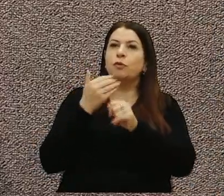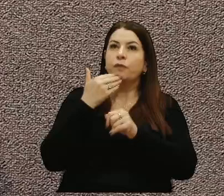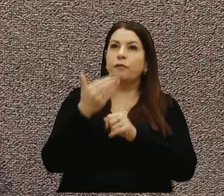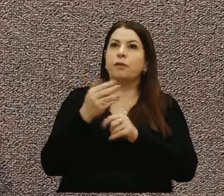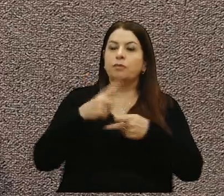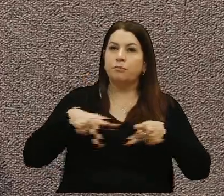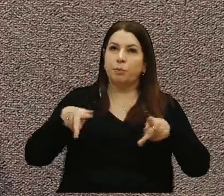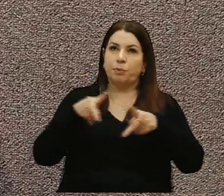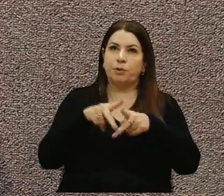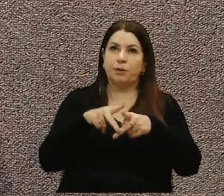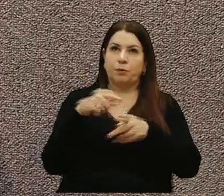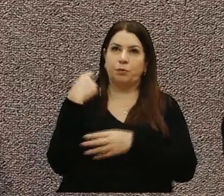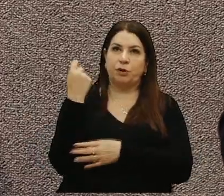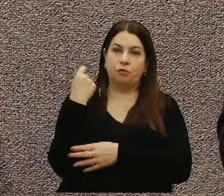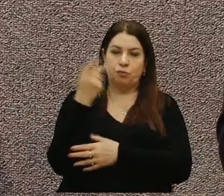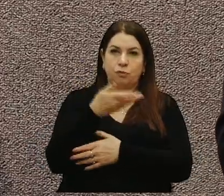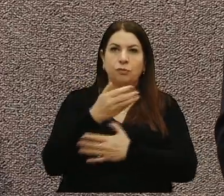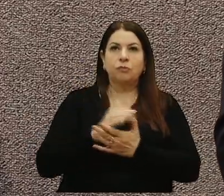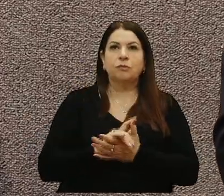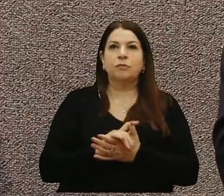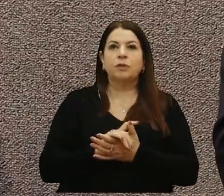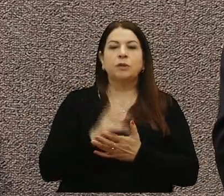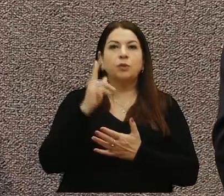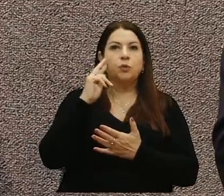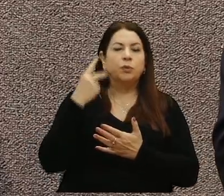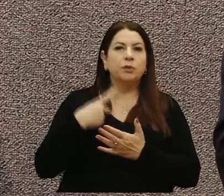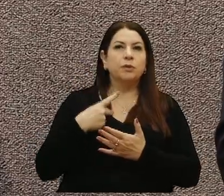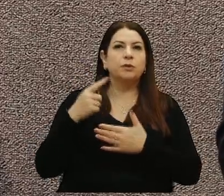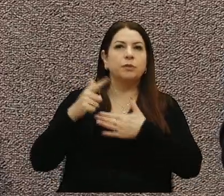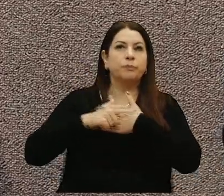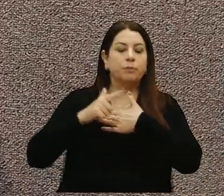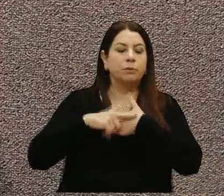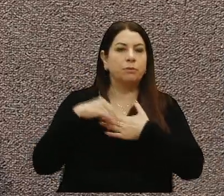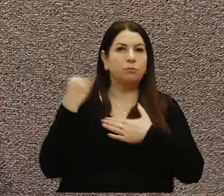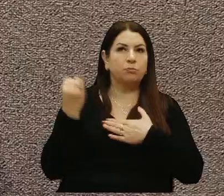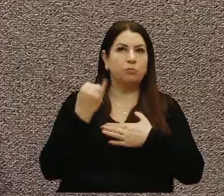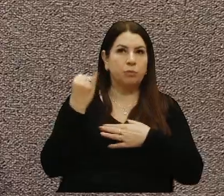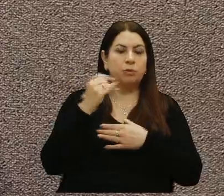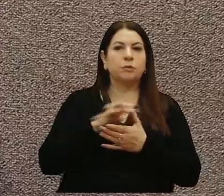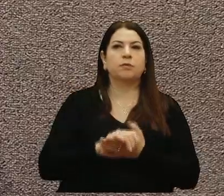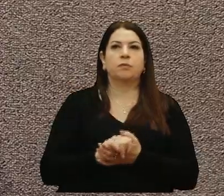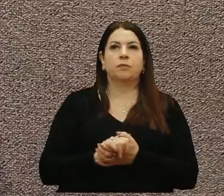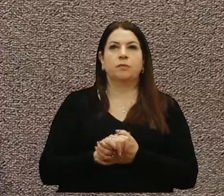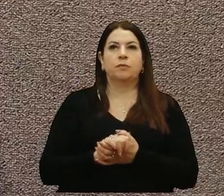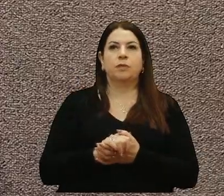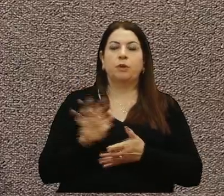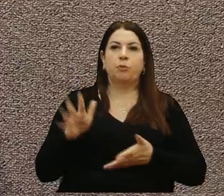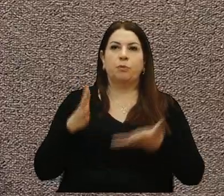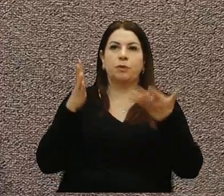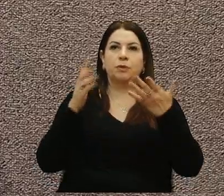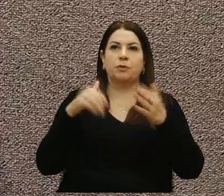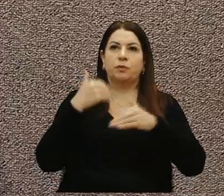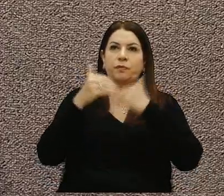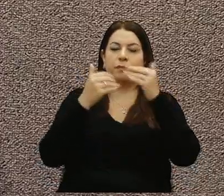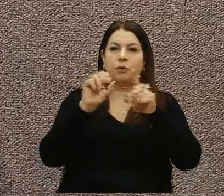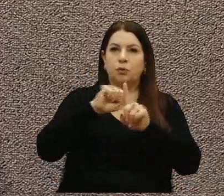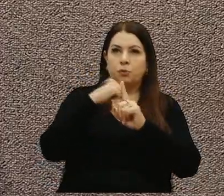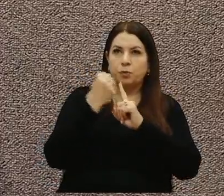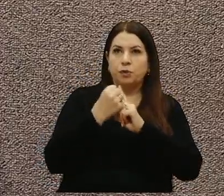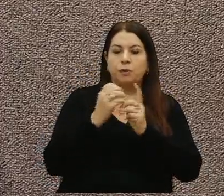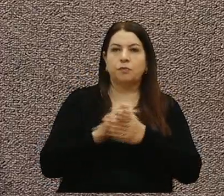população gaúcha, reconhecendo o seu papel fundamental na promoção do desenvolvimento